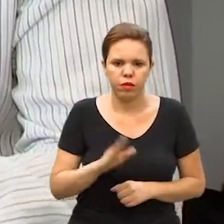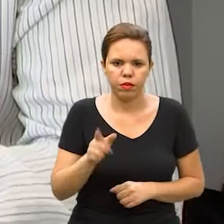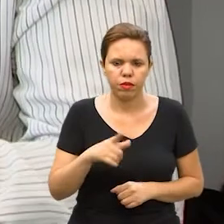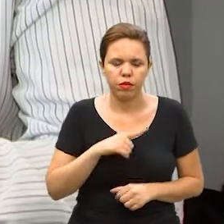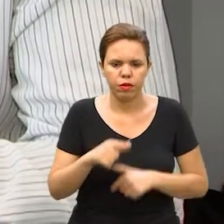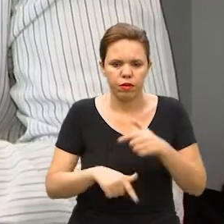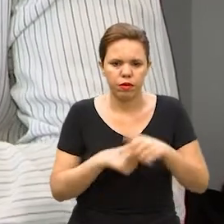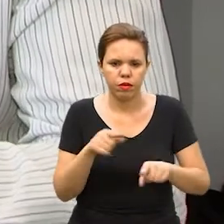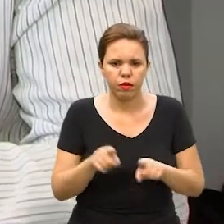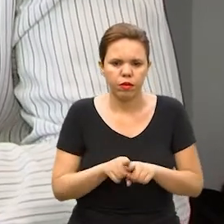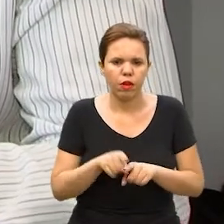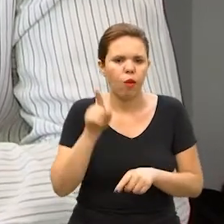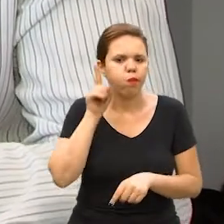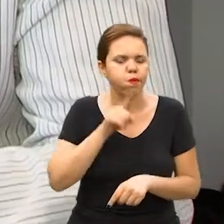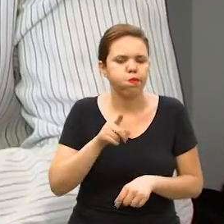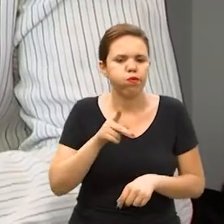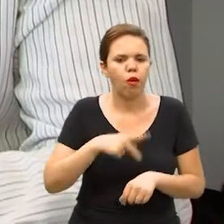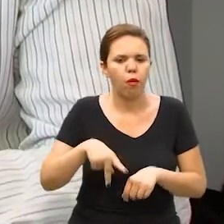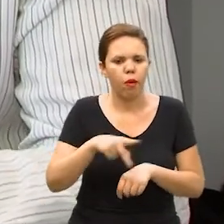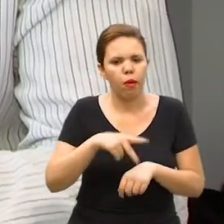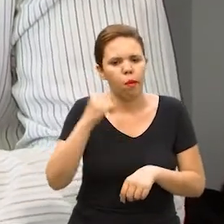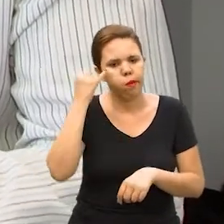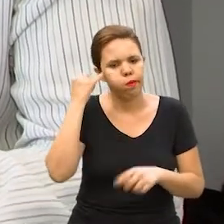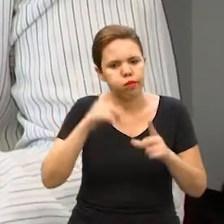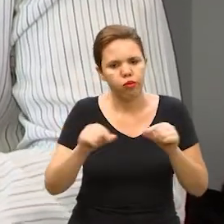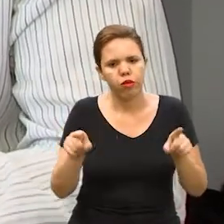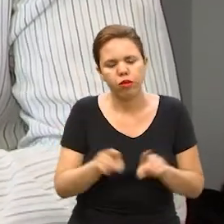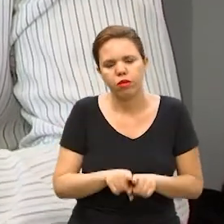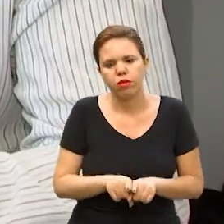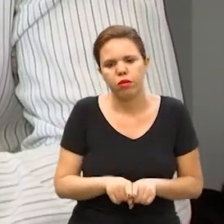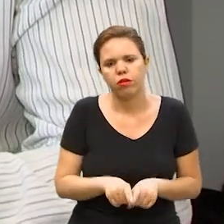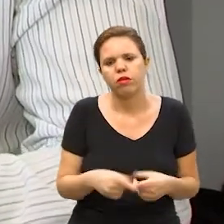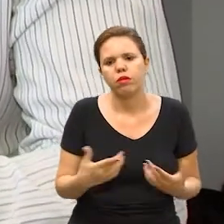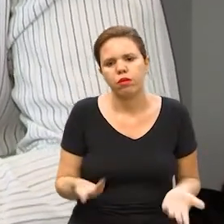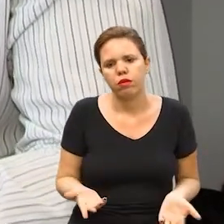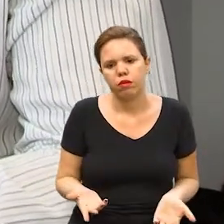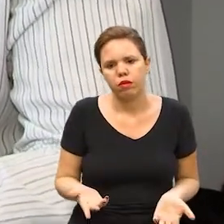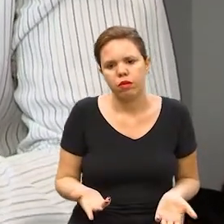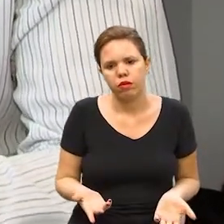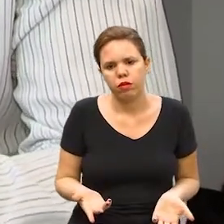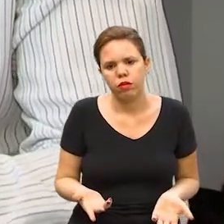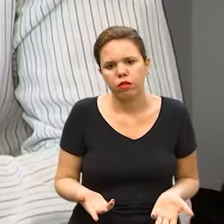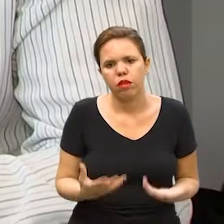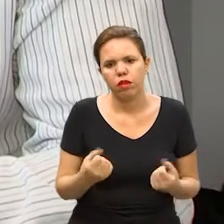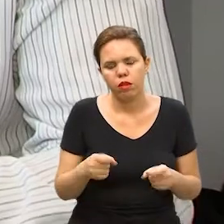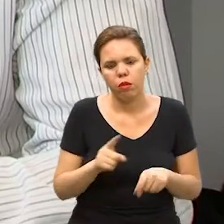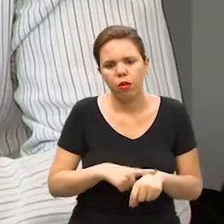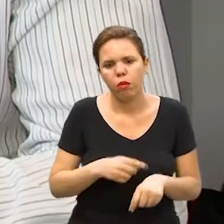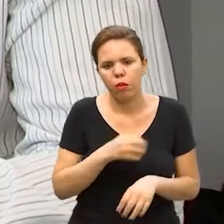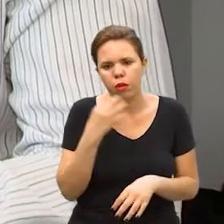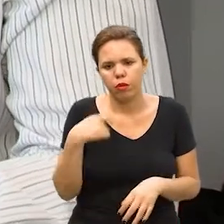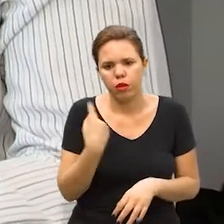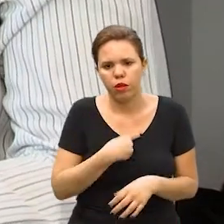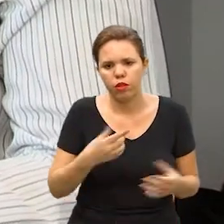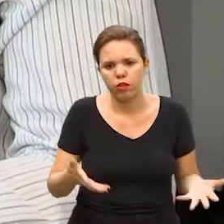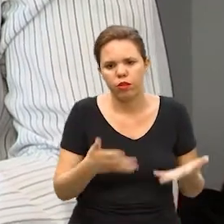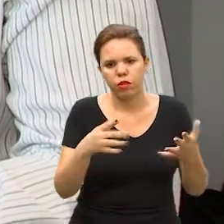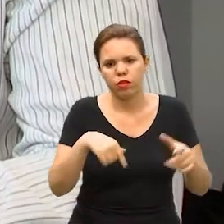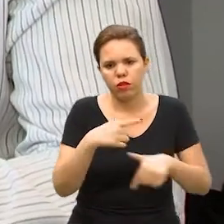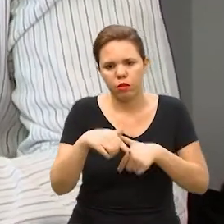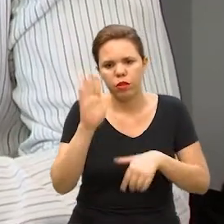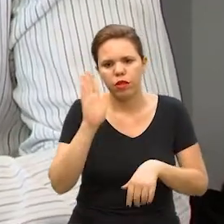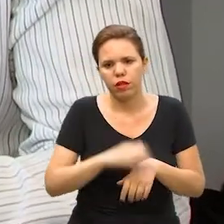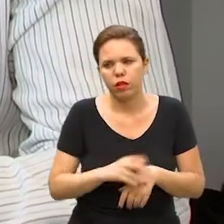atuando também nos Estados Unidos e Japão, então veio aí um reconhecimento num bom momento para a gente, estimulando a gente